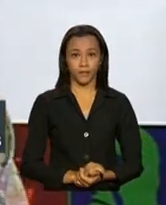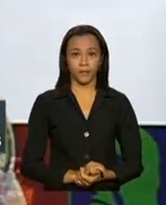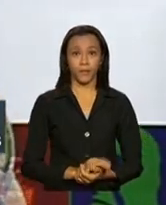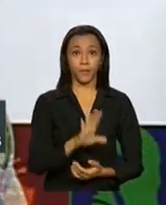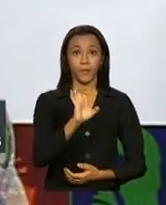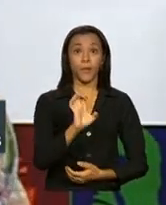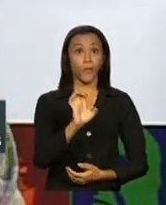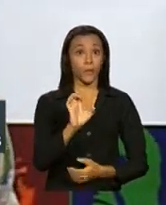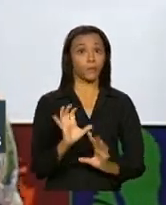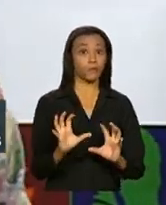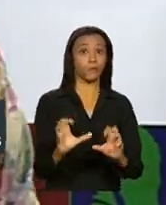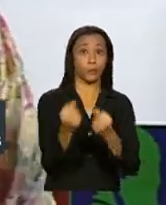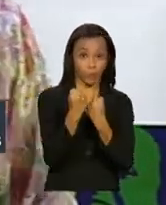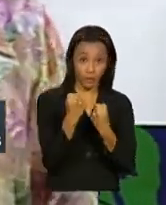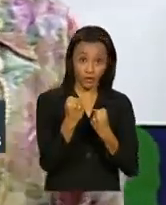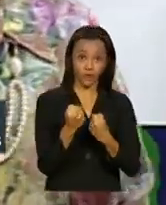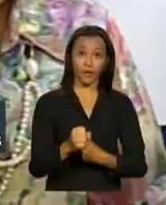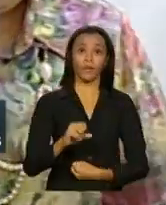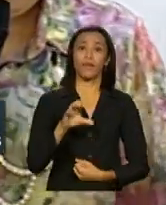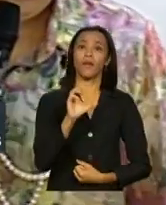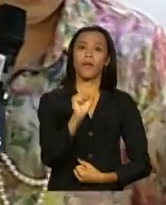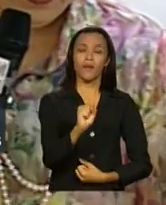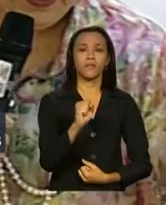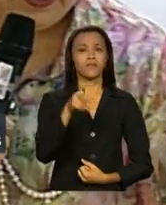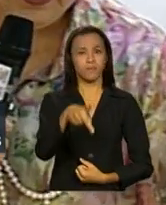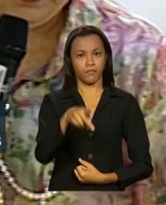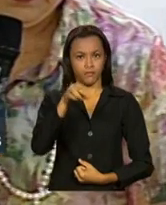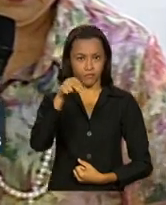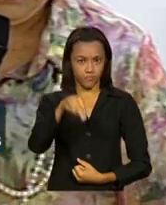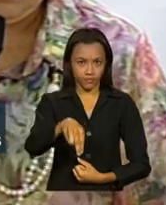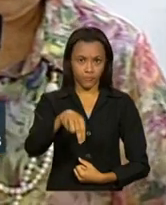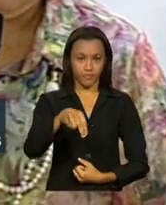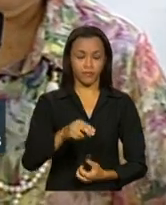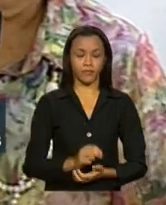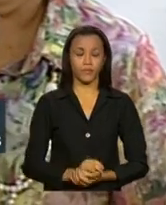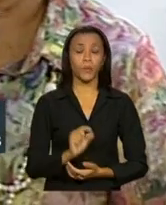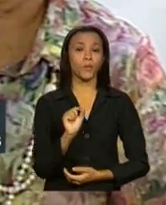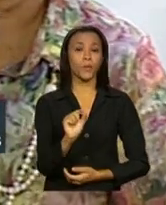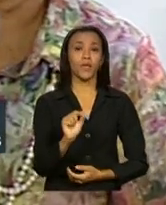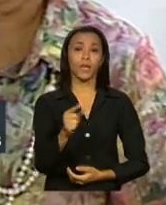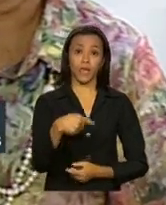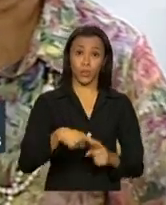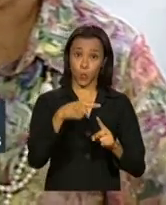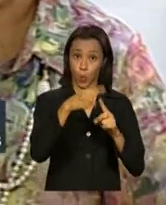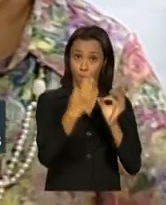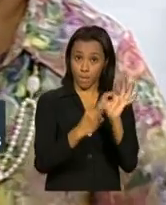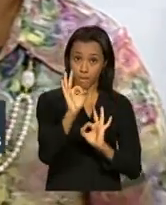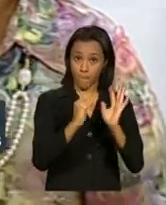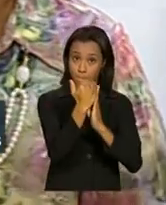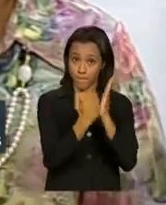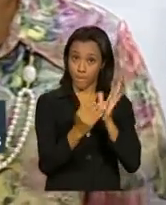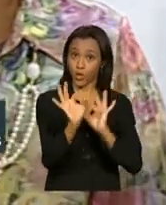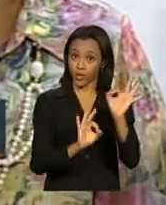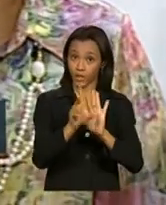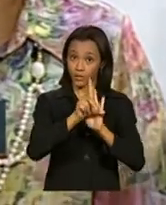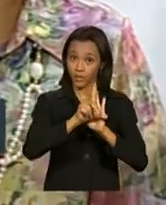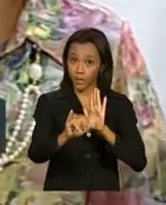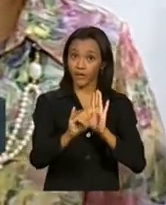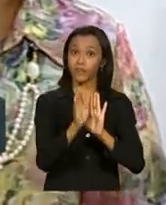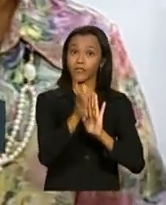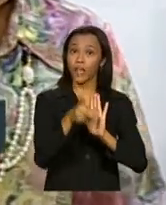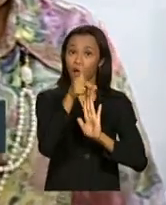da ESPM é que no projeto de lei que está em